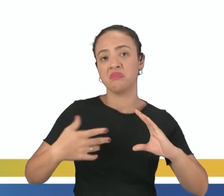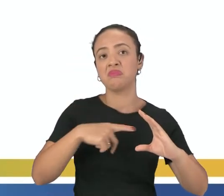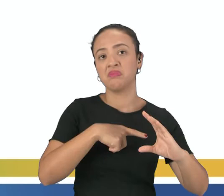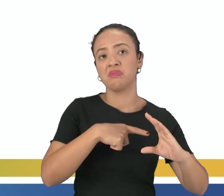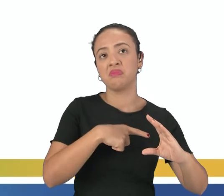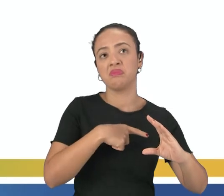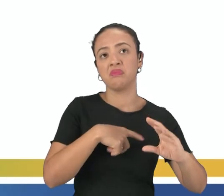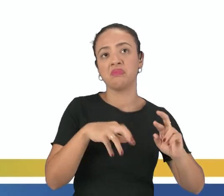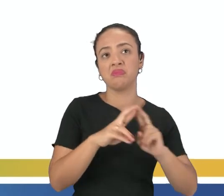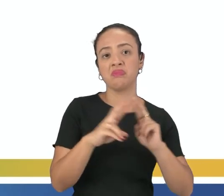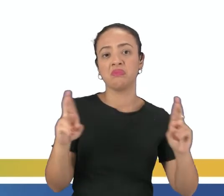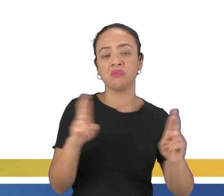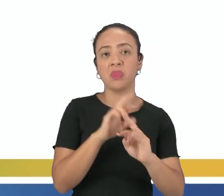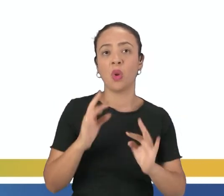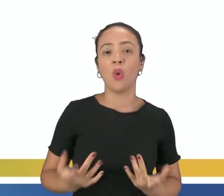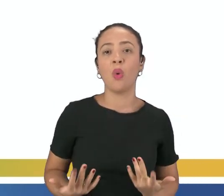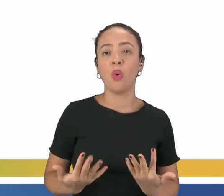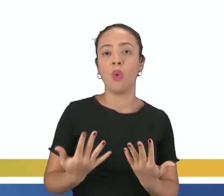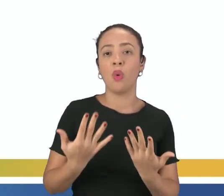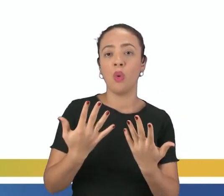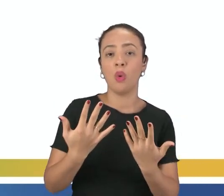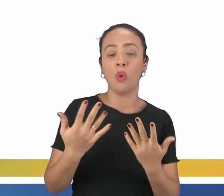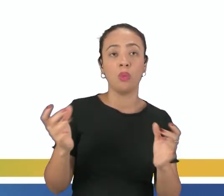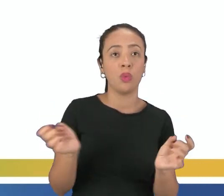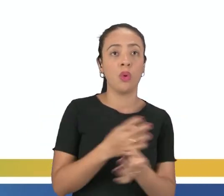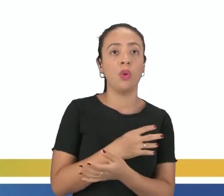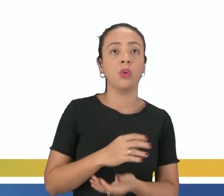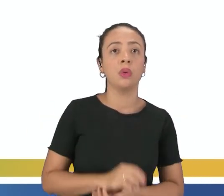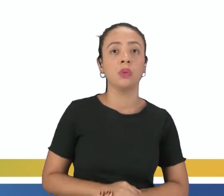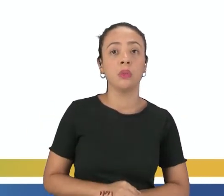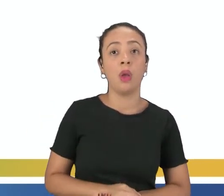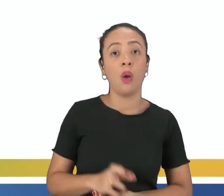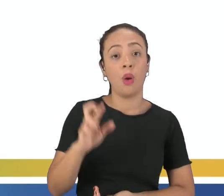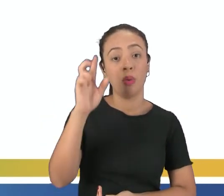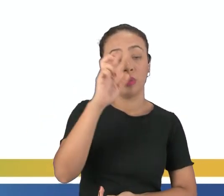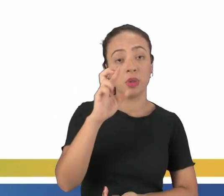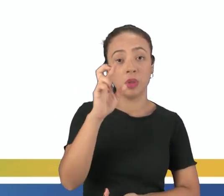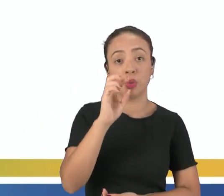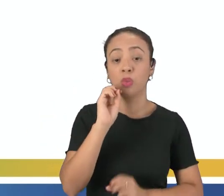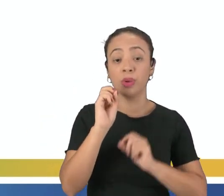principal característica da reação de combustão completa. A gente